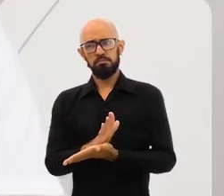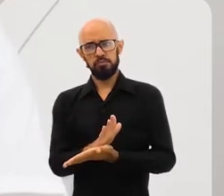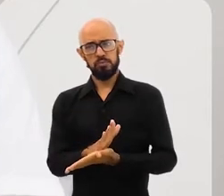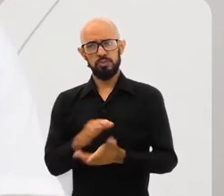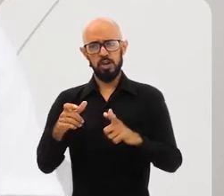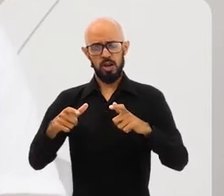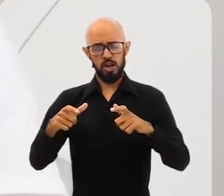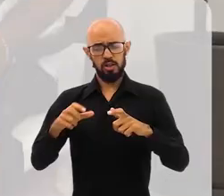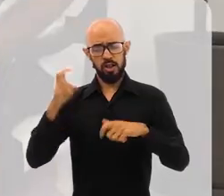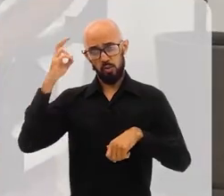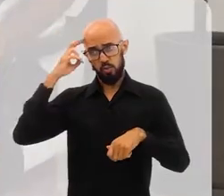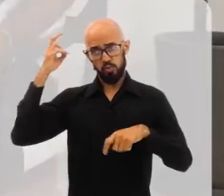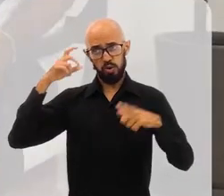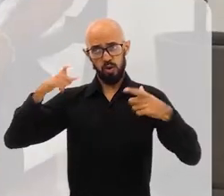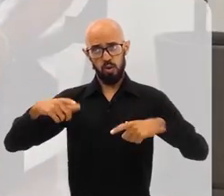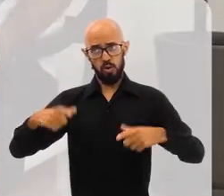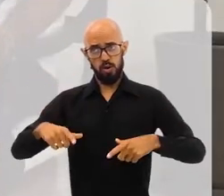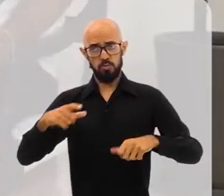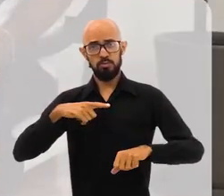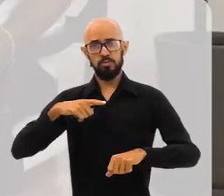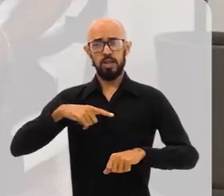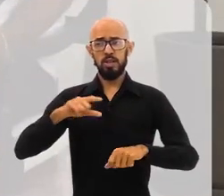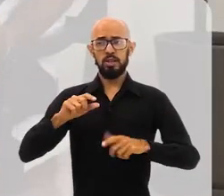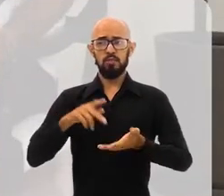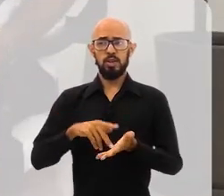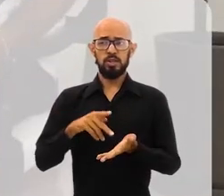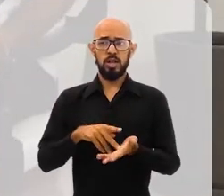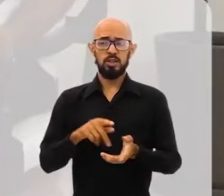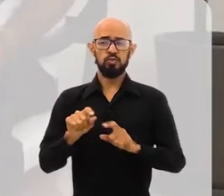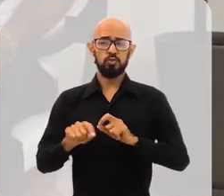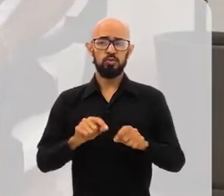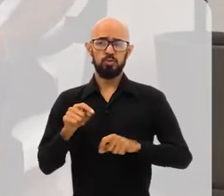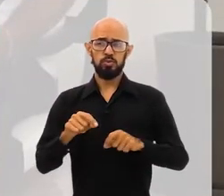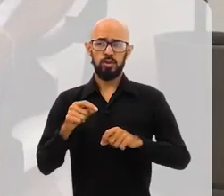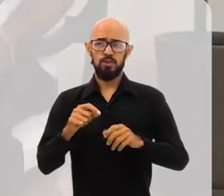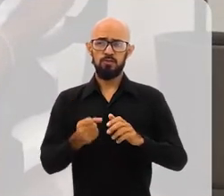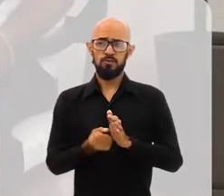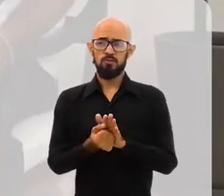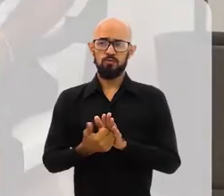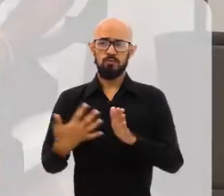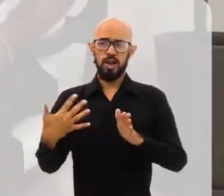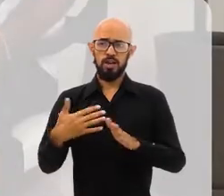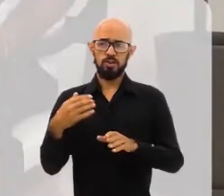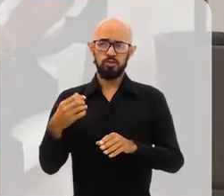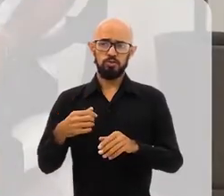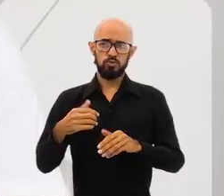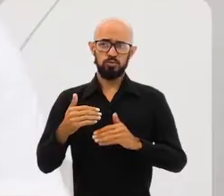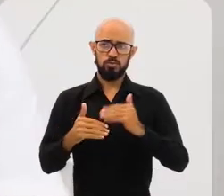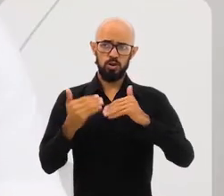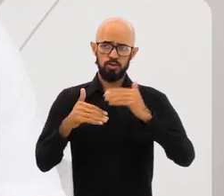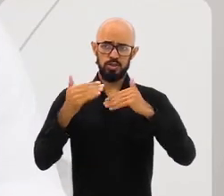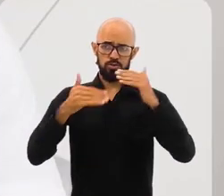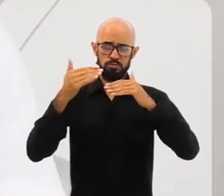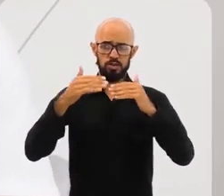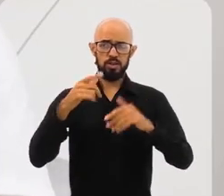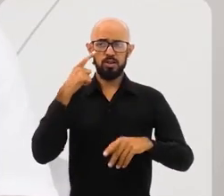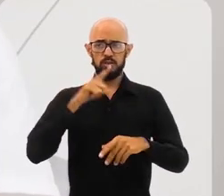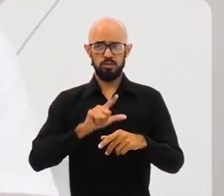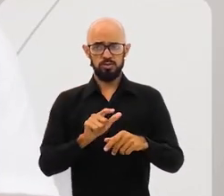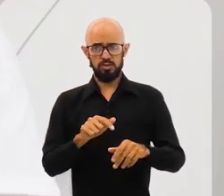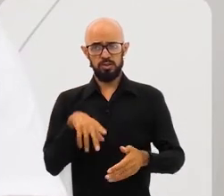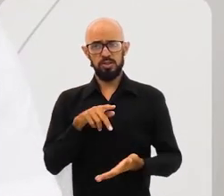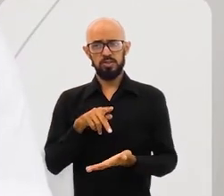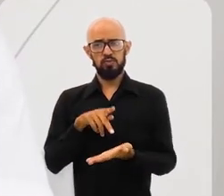carregados de Cultura local na verdade existe uma dedicação e tem vários processos dentro da construção do baú para que ele possa sim